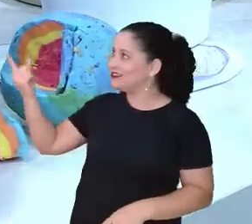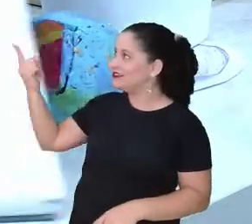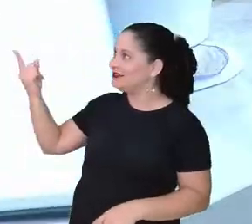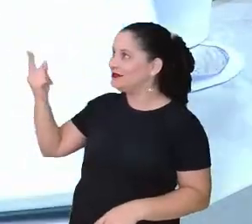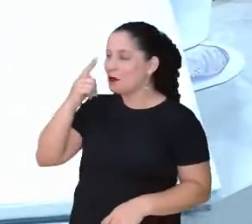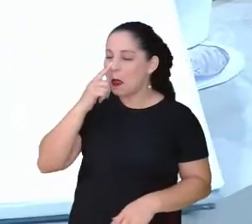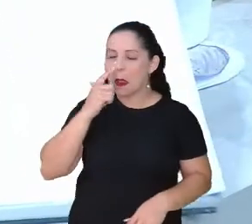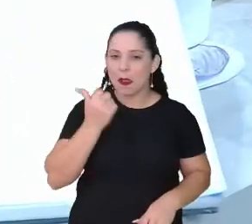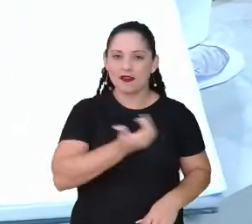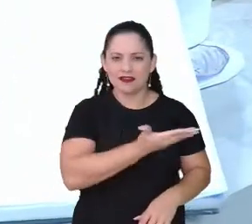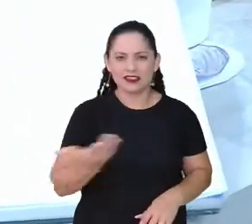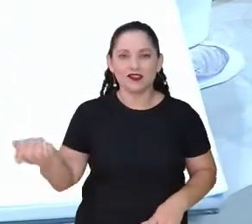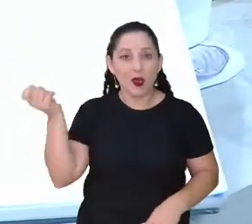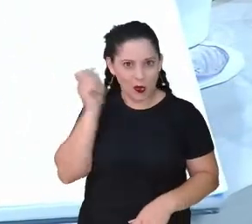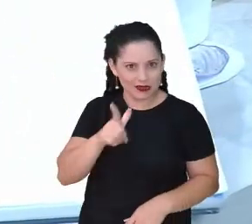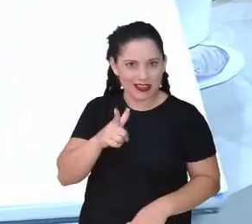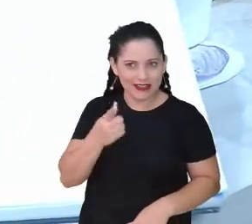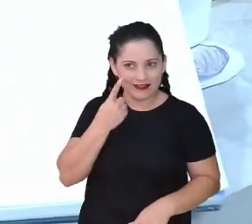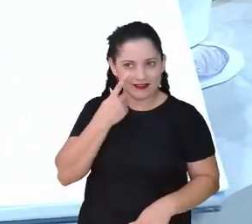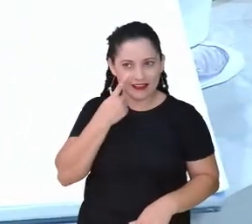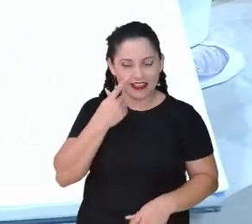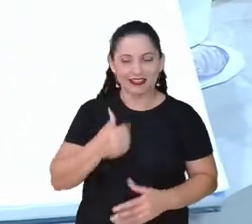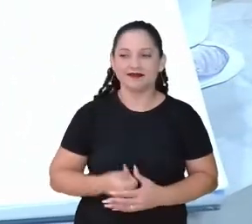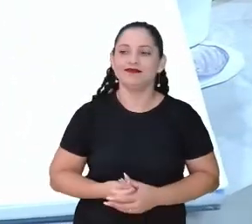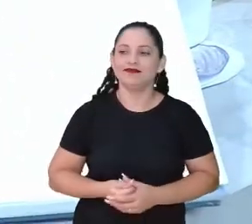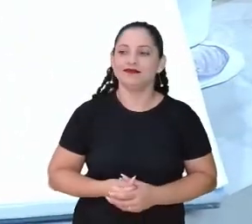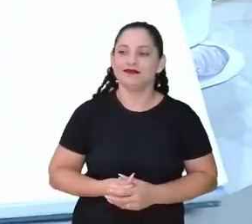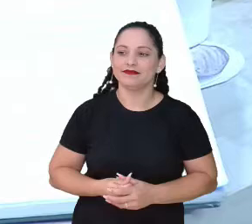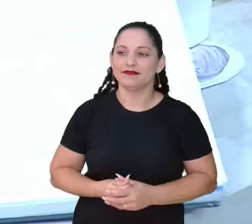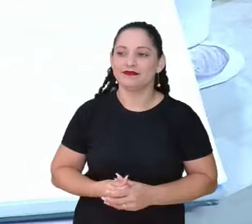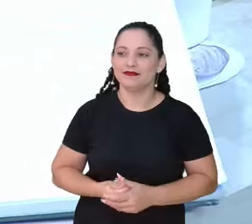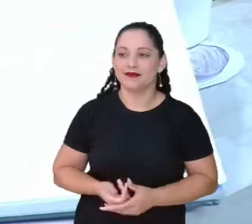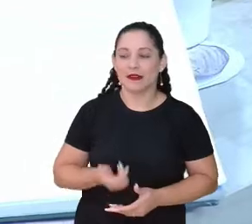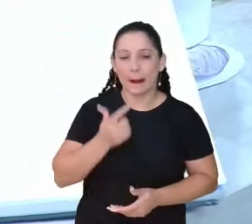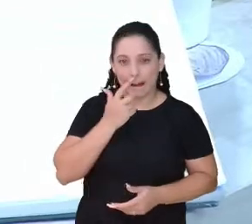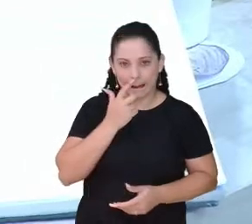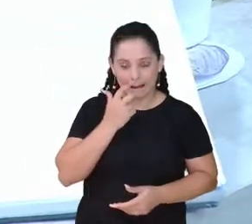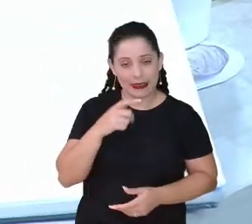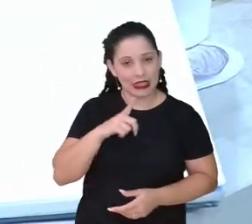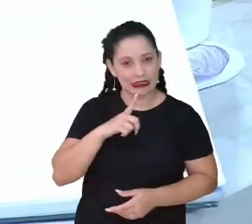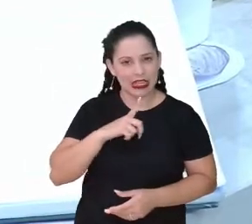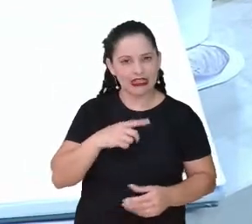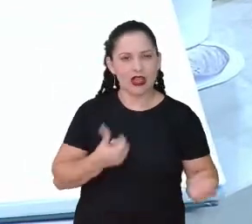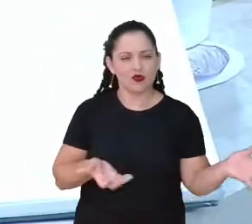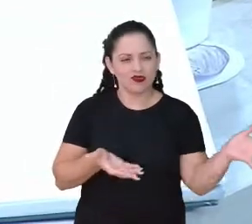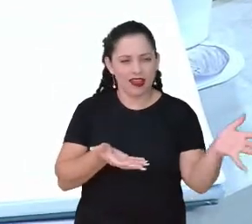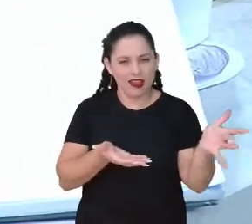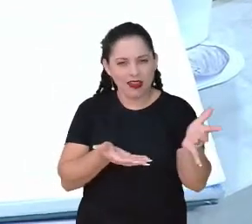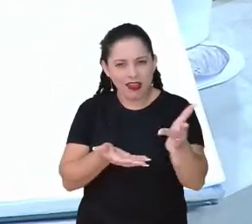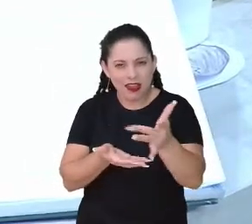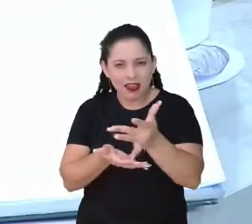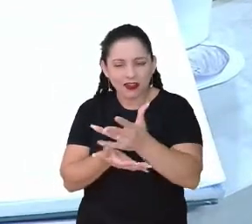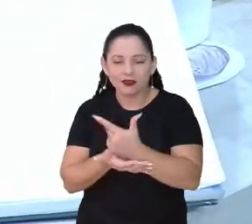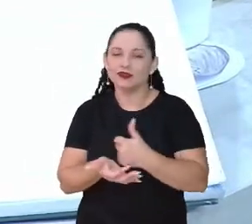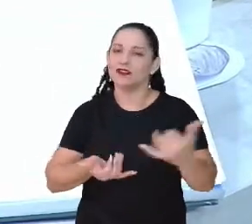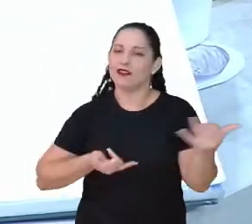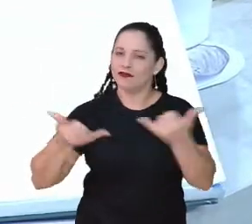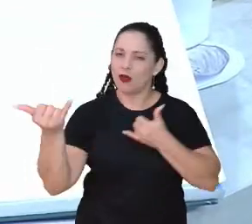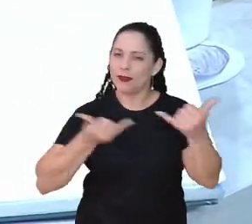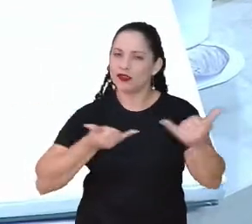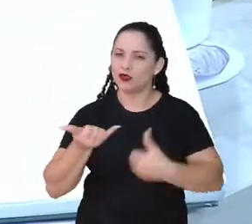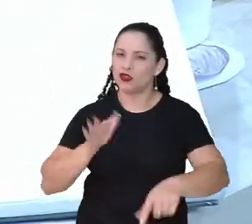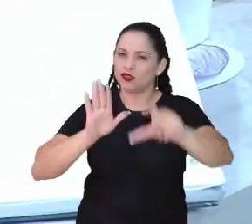Vamos ver se vocês conseguem ver. E aí eu tenho, olha, os dados que eu coloquei E aqui eu